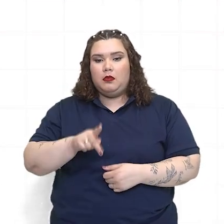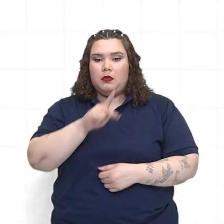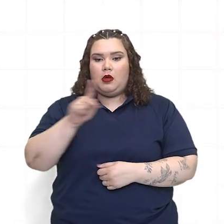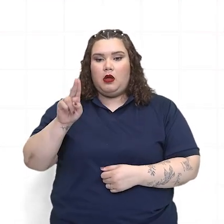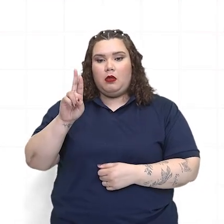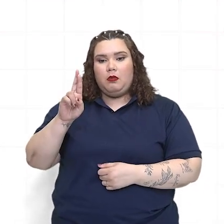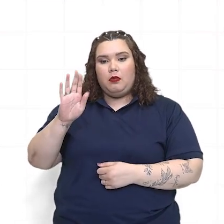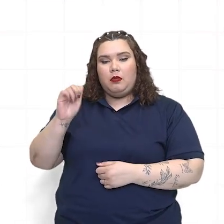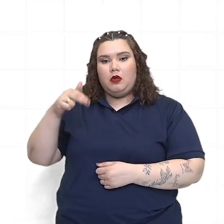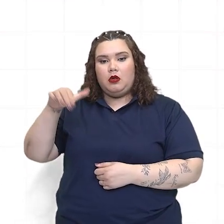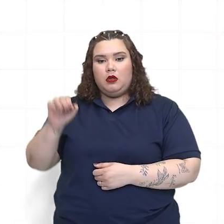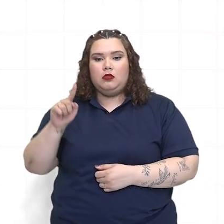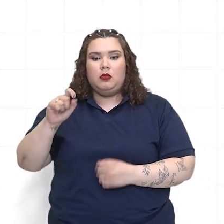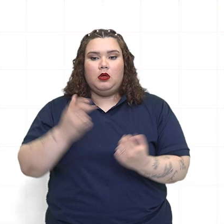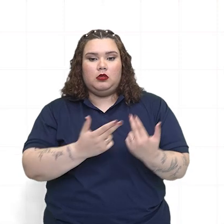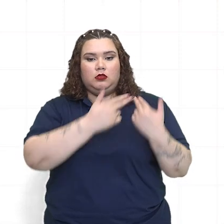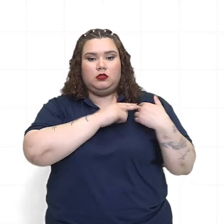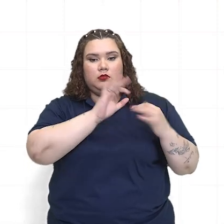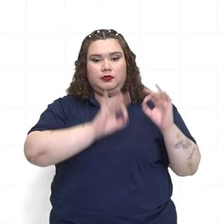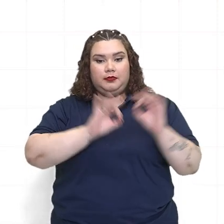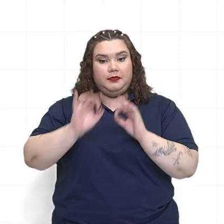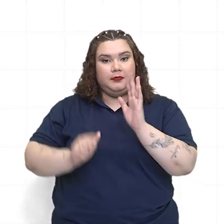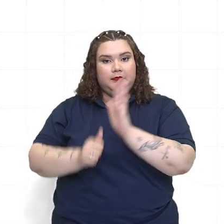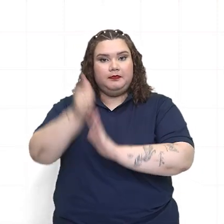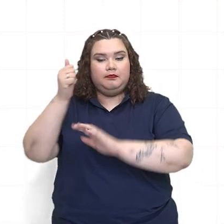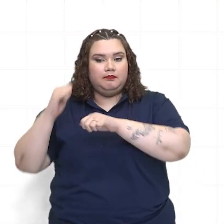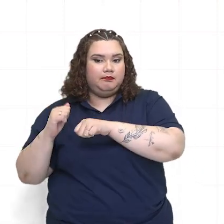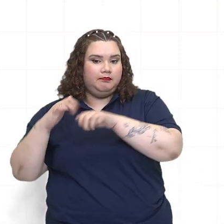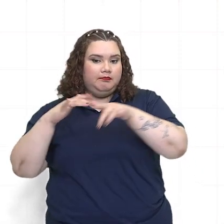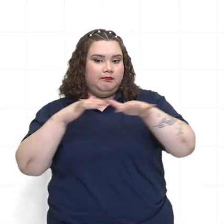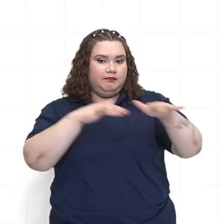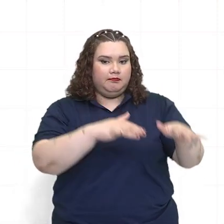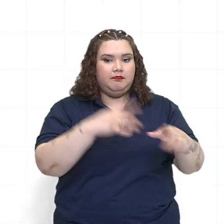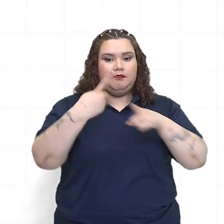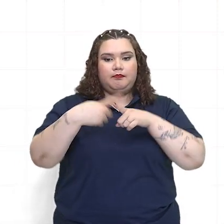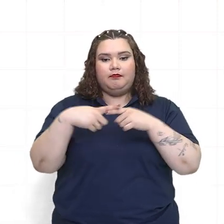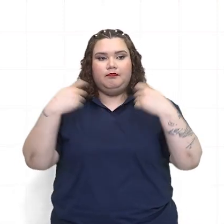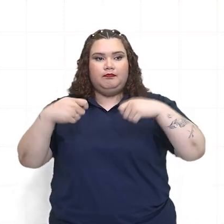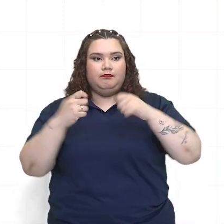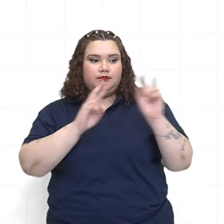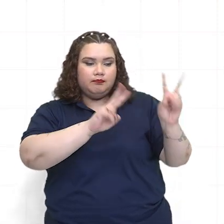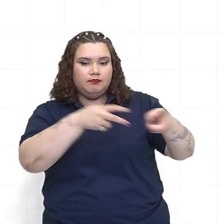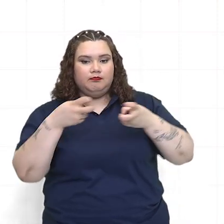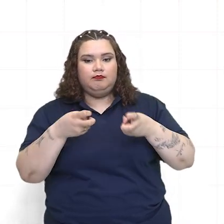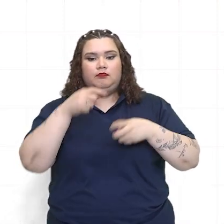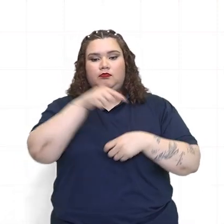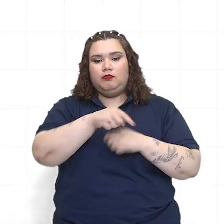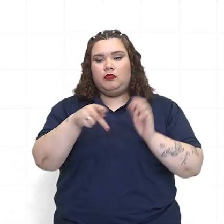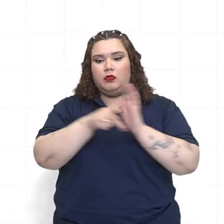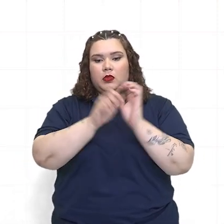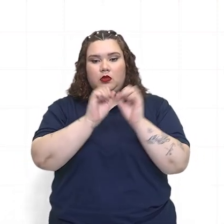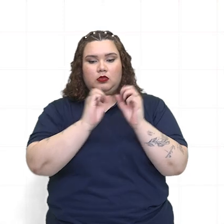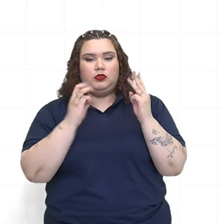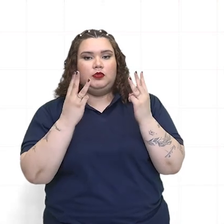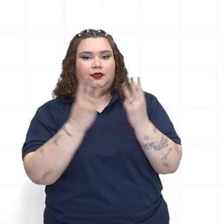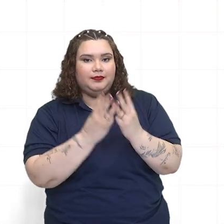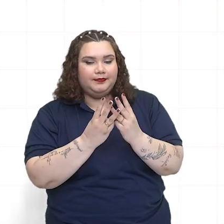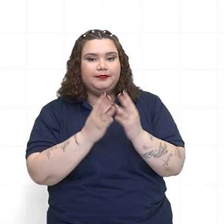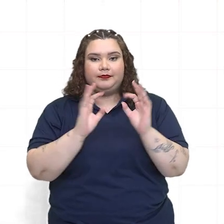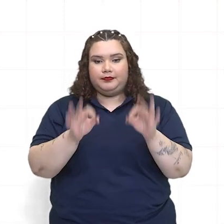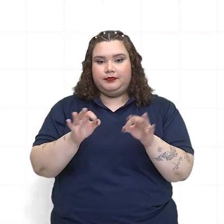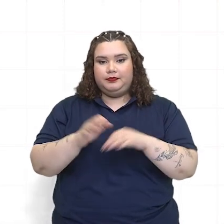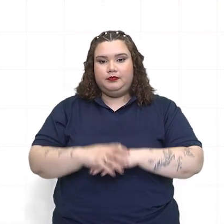Papa Urbano II foi o responsável por organizar a primeira expedição, pois era preciso recuperar e